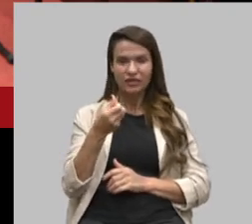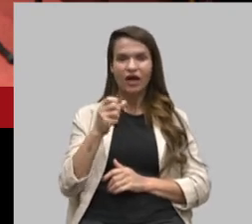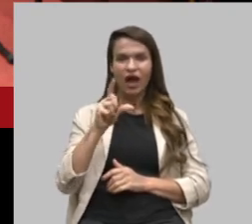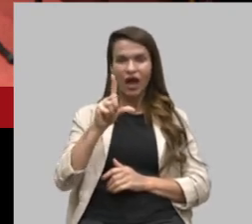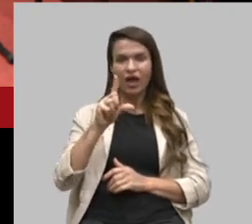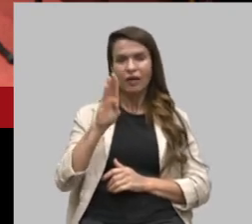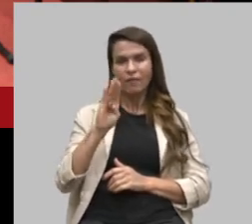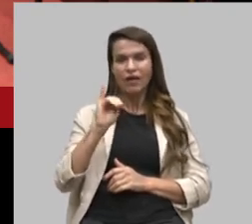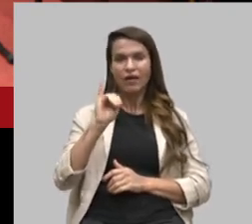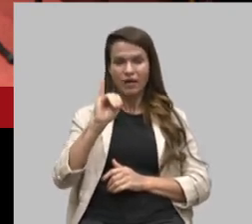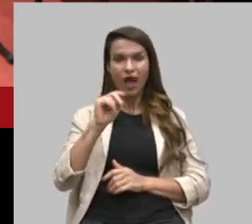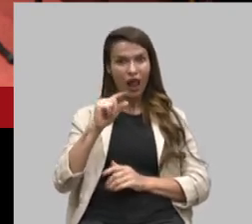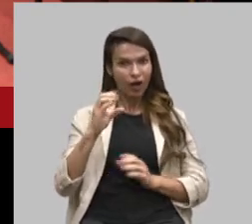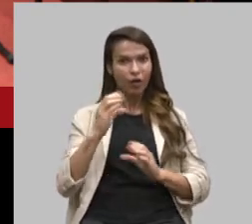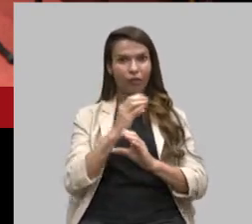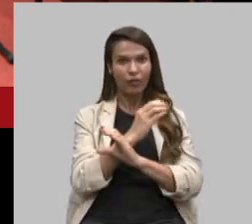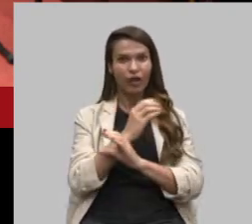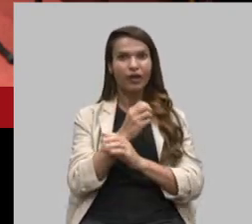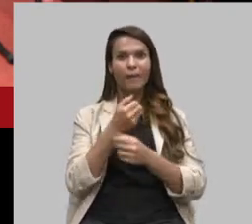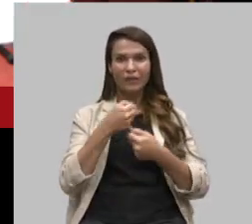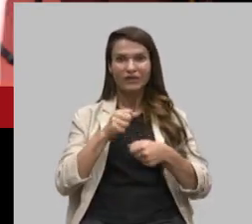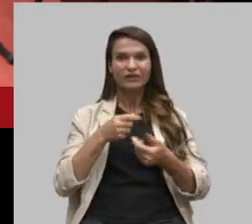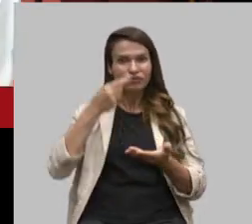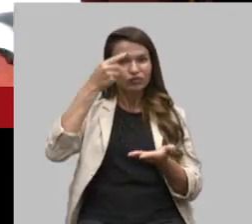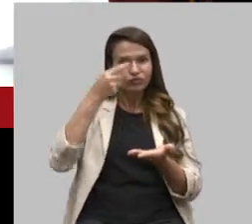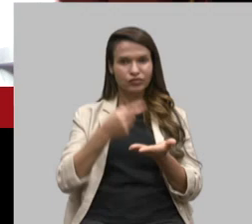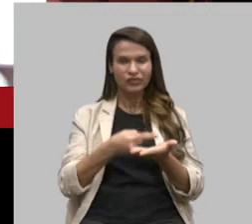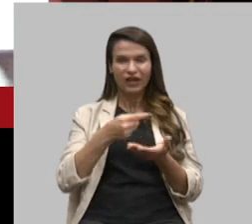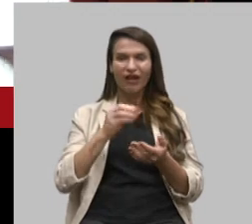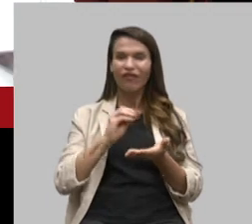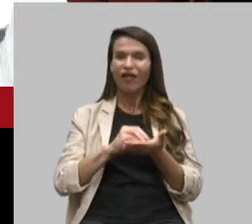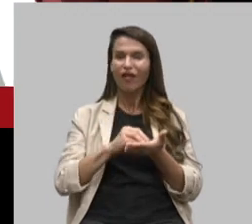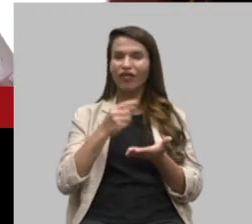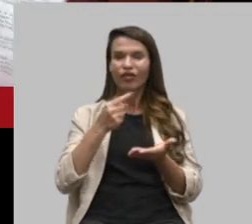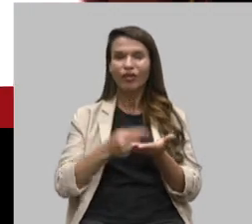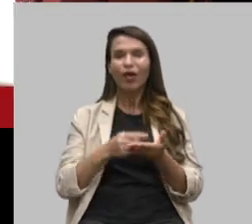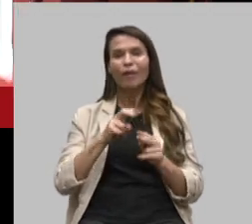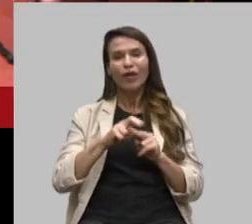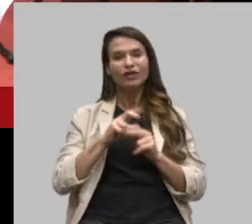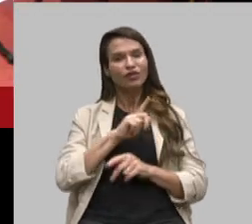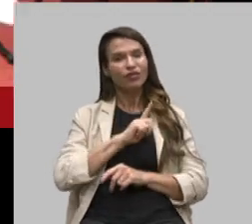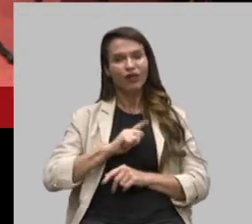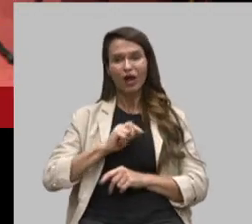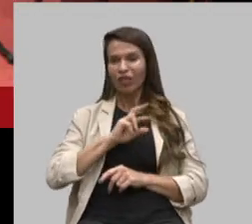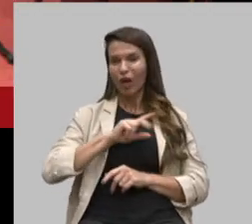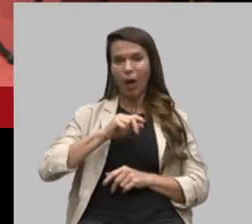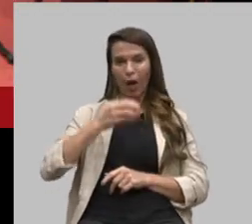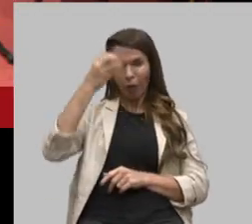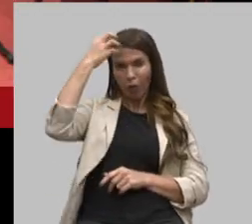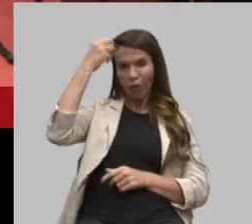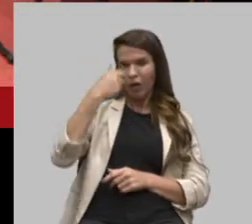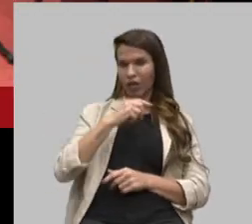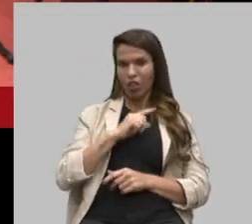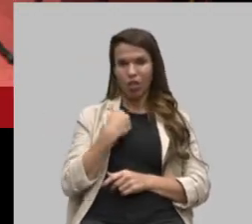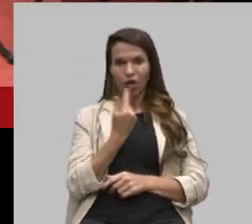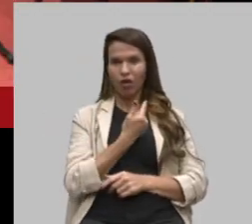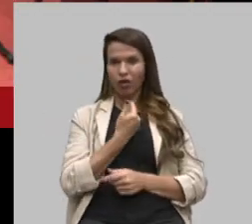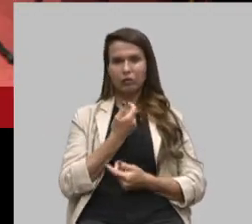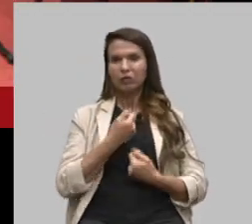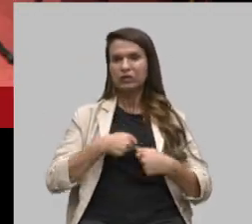completa ela só tem que ser executada se ela não é executada a culpa é do governo não é nossa A gente não precisa criar alguma coisa para